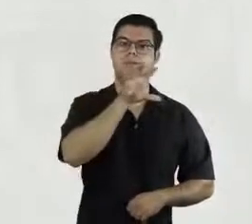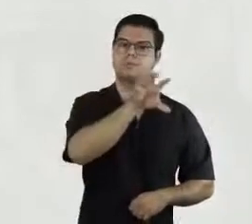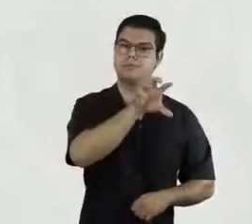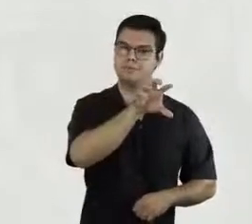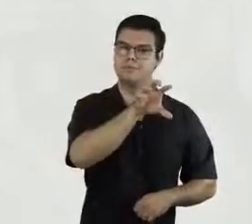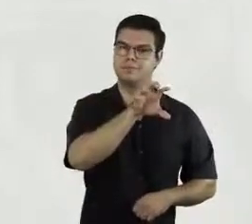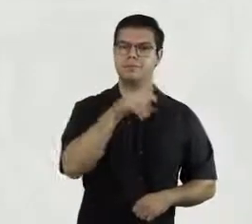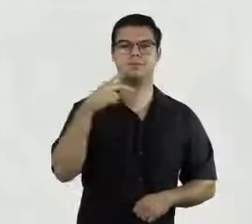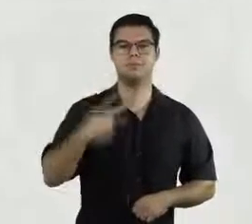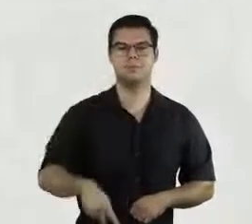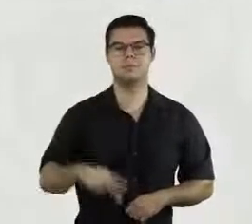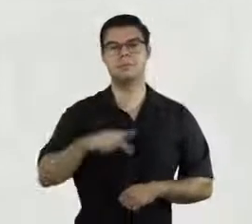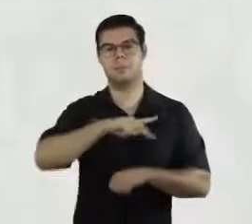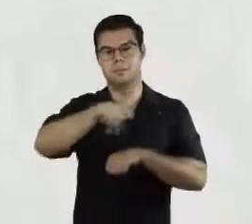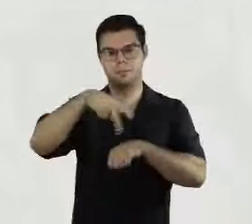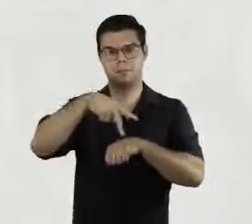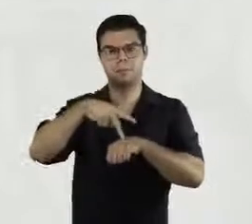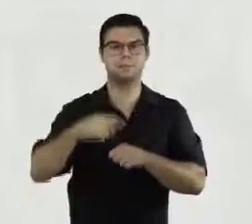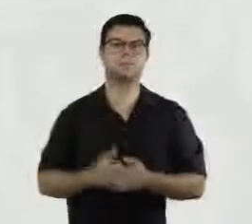país.